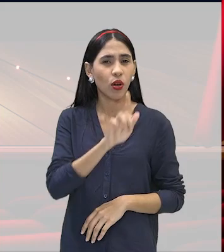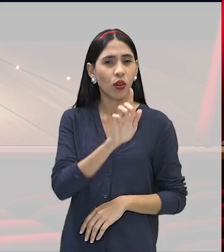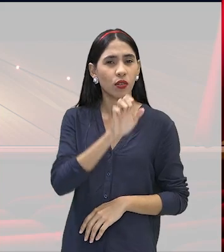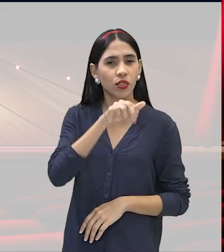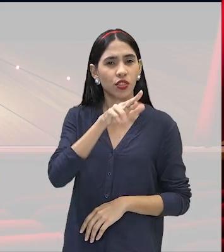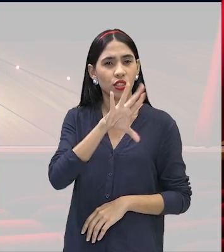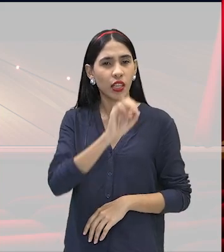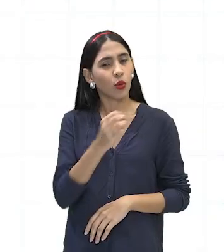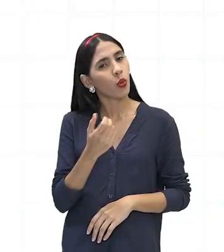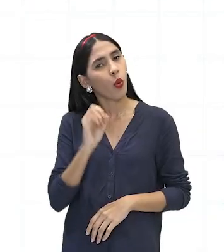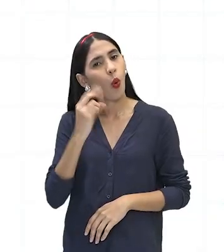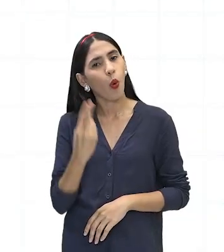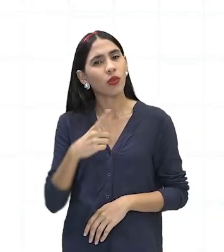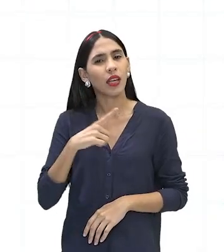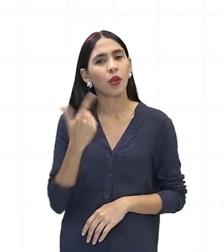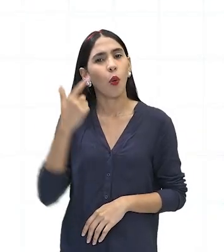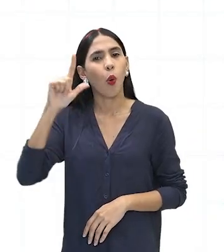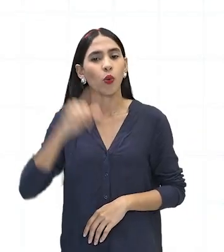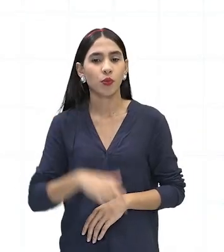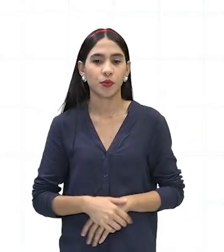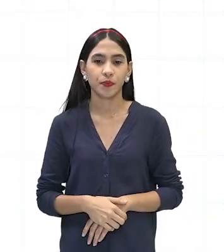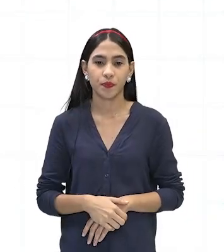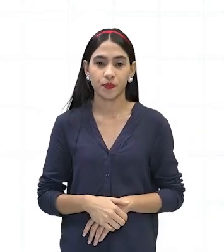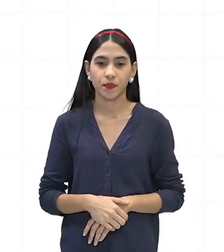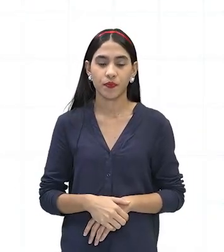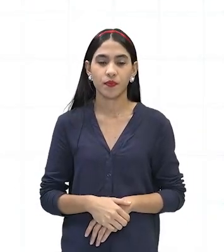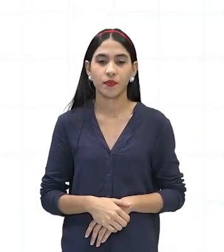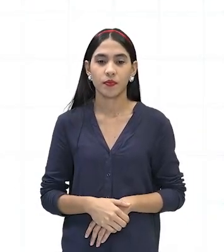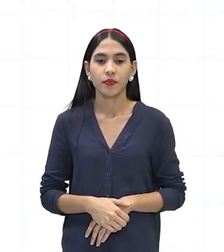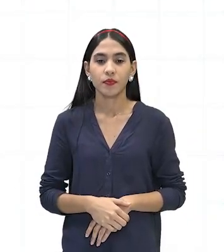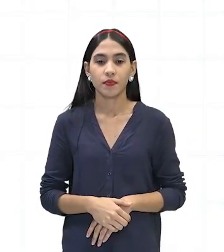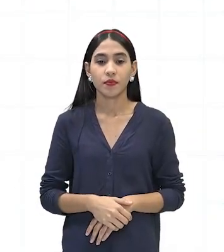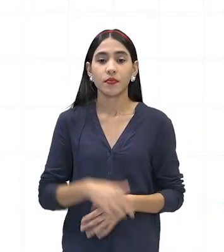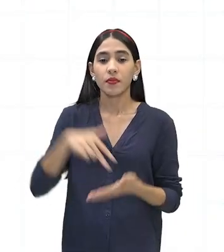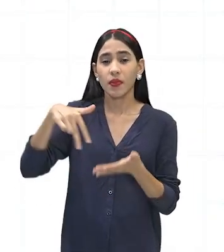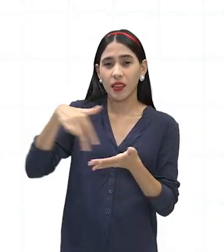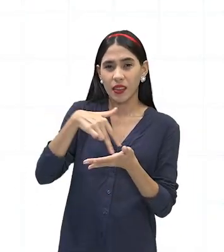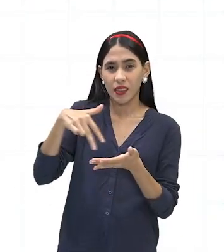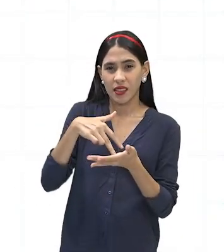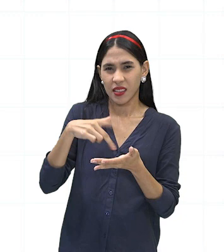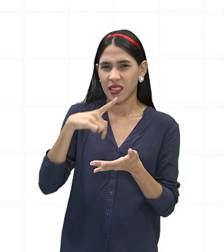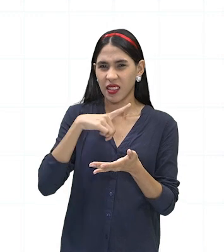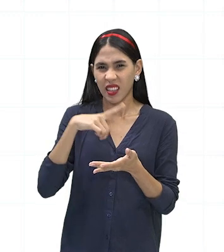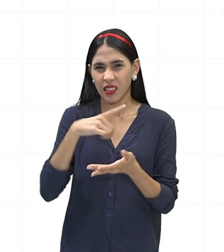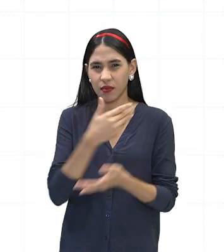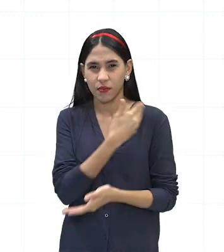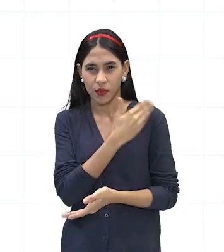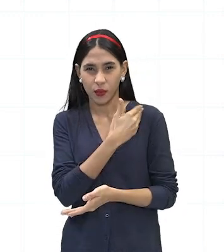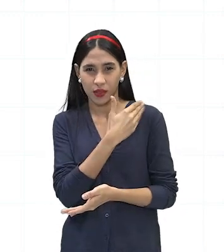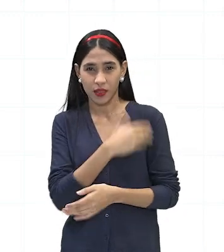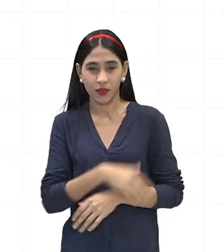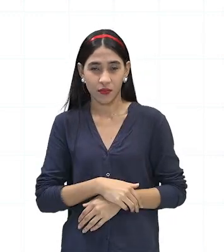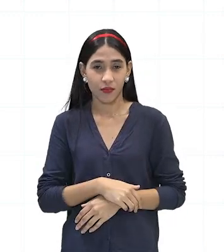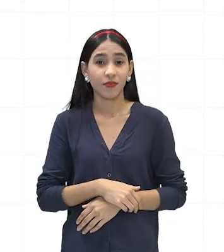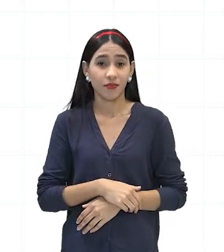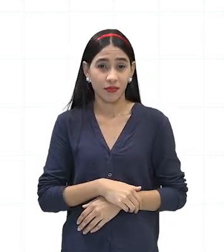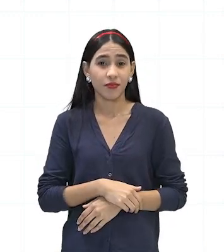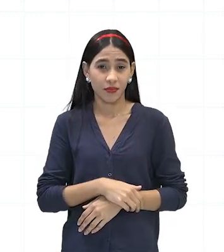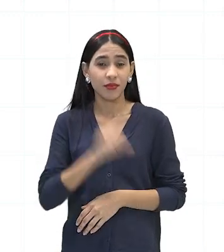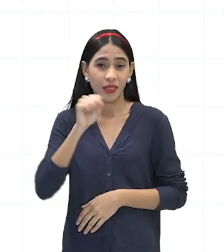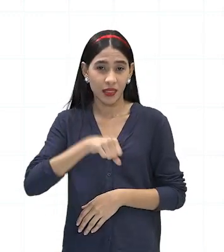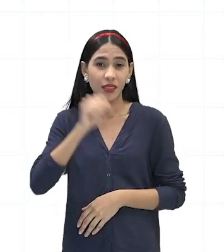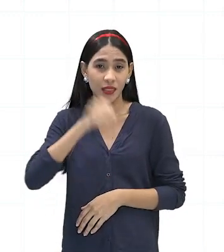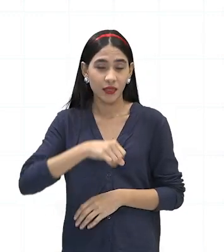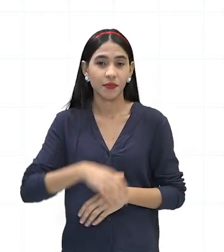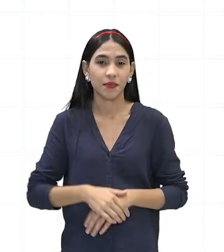existe outros? Vamos ver se existem outros? Então, olha só. Na dança, existe preconceito? Existe sim, e de